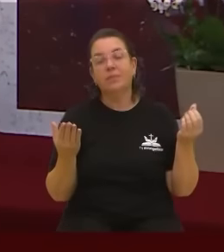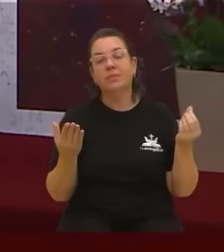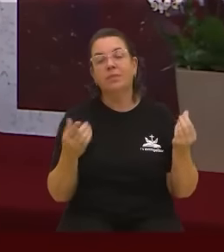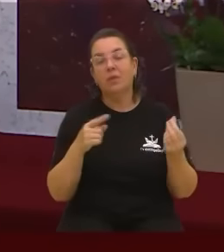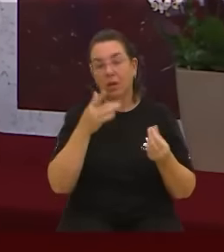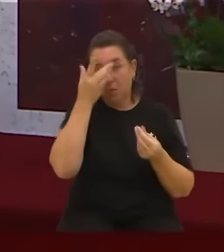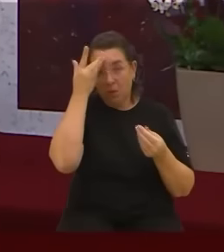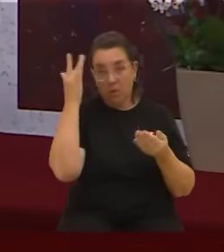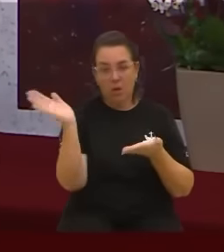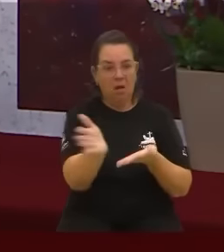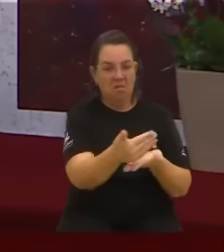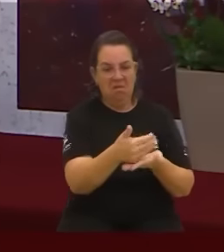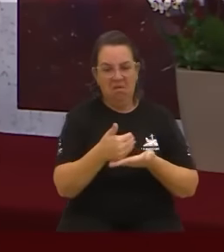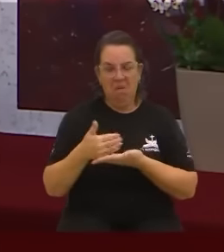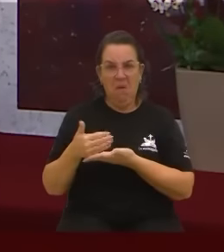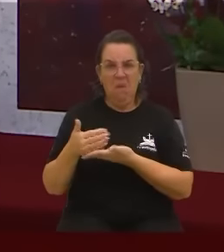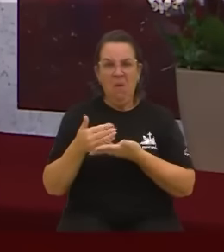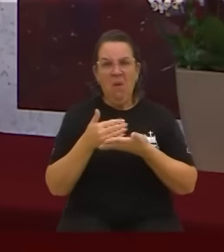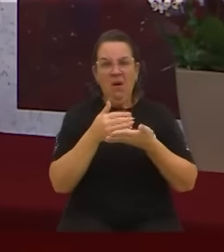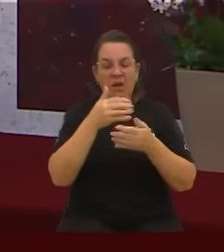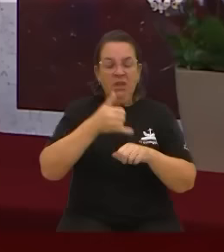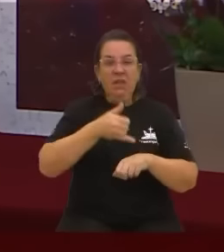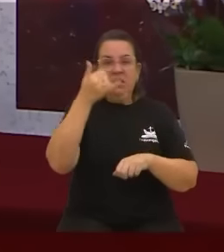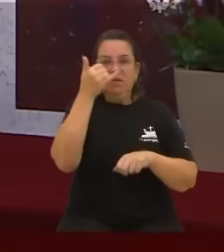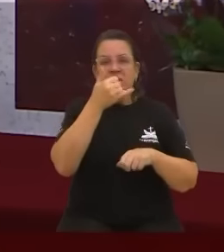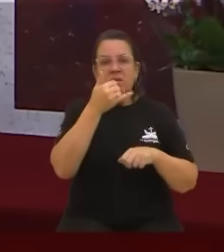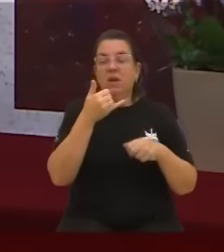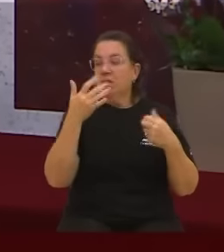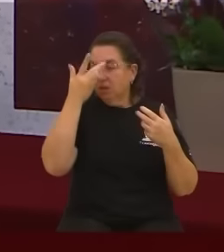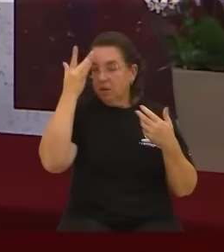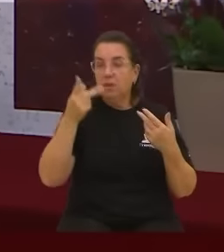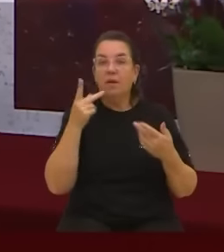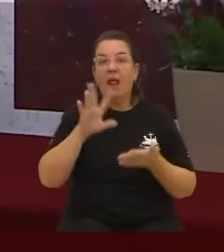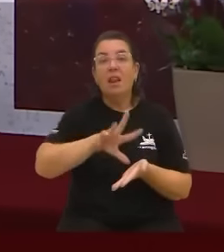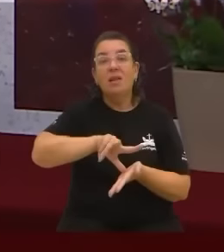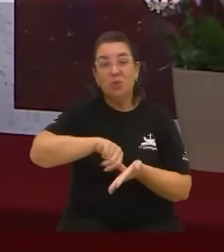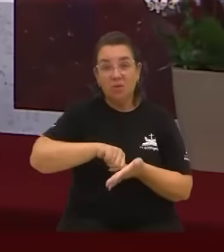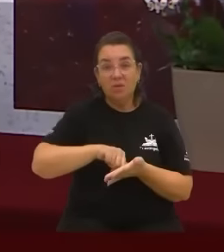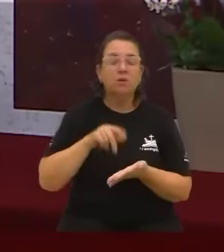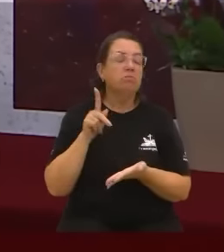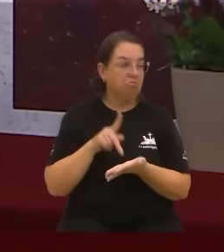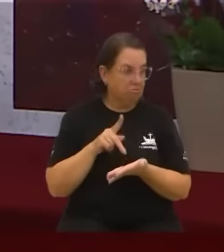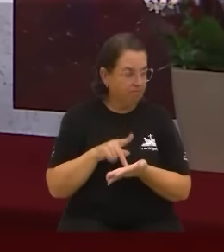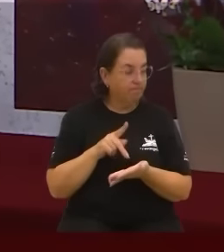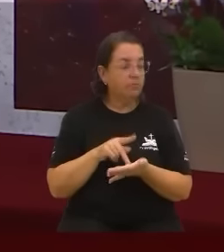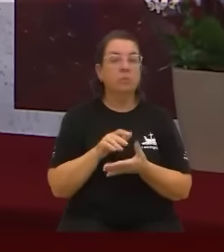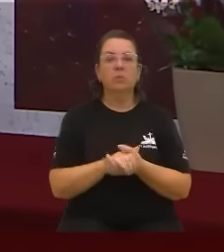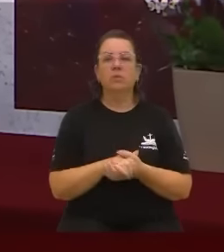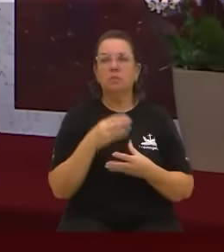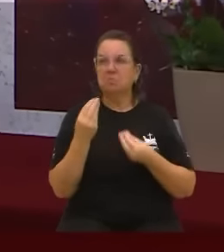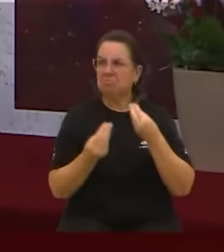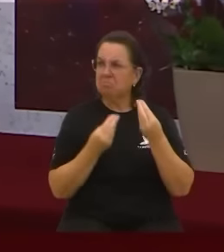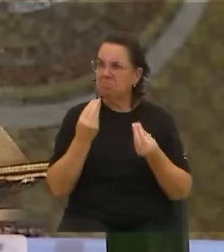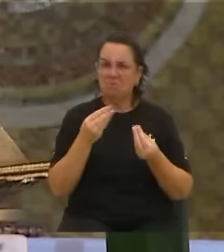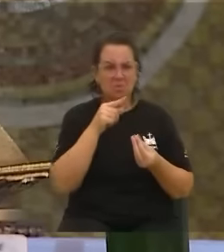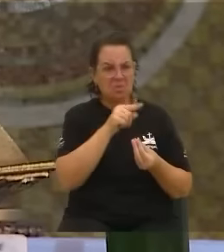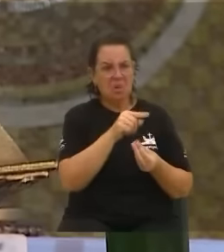de impostos, os publicanos, eram tidos como ladrões, e era o mesmo. Como que pode